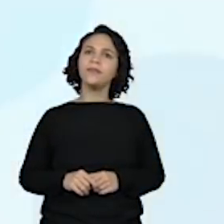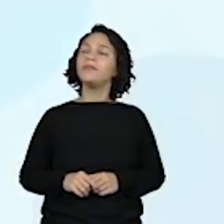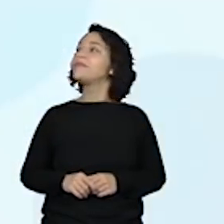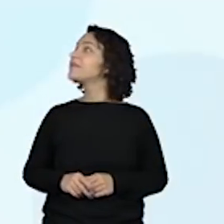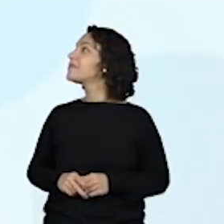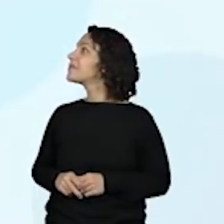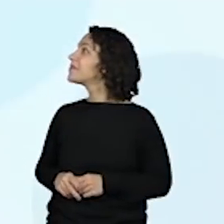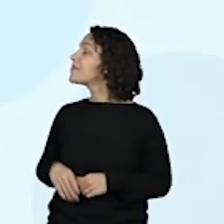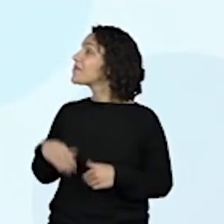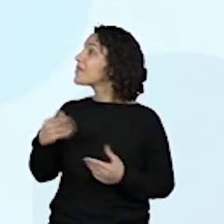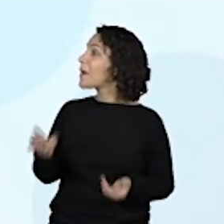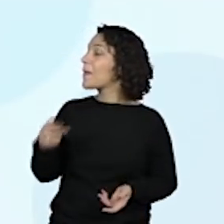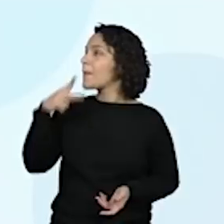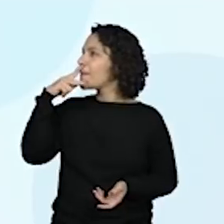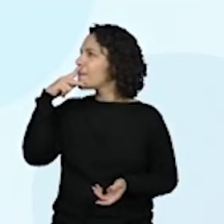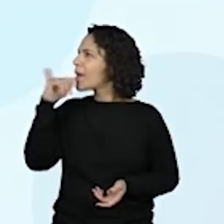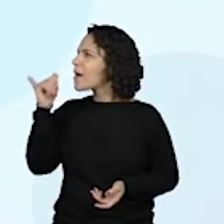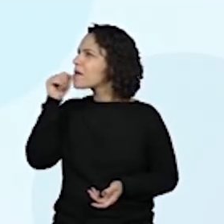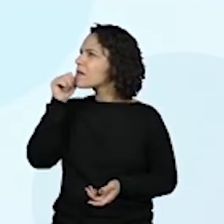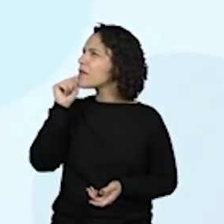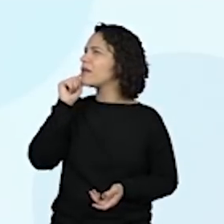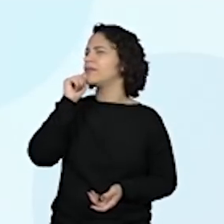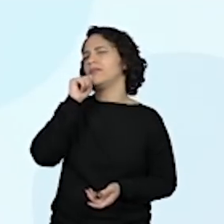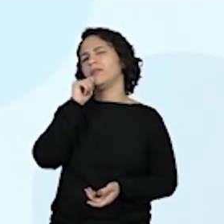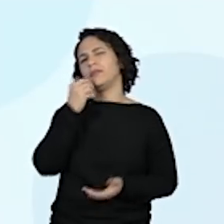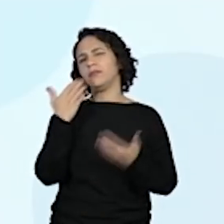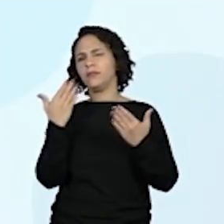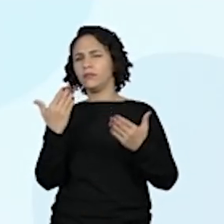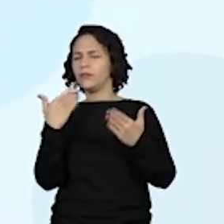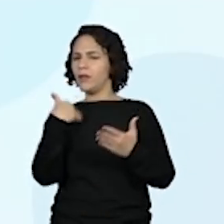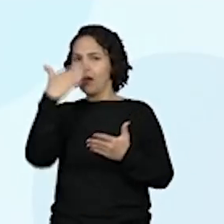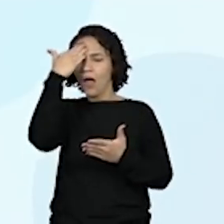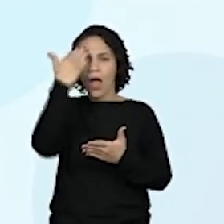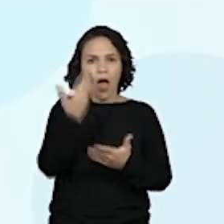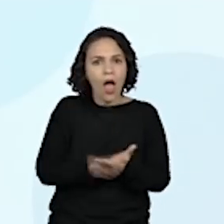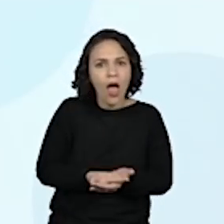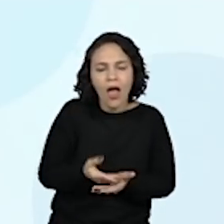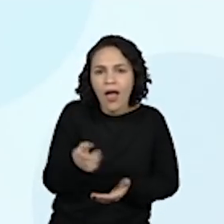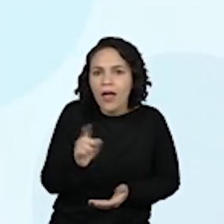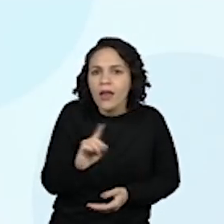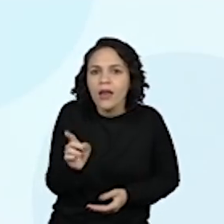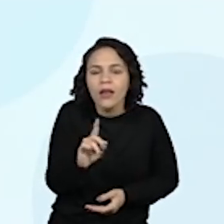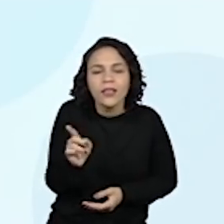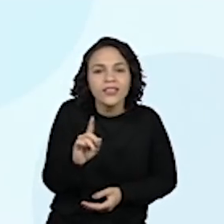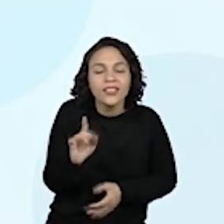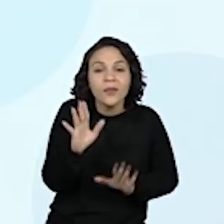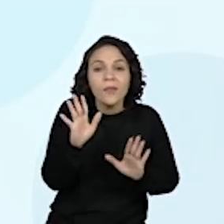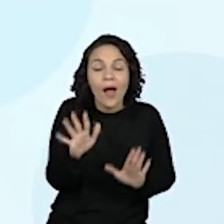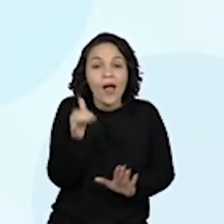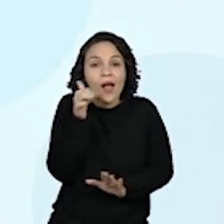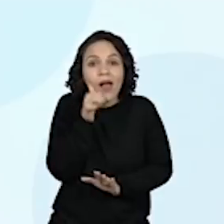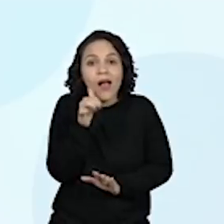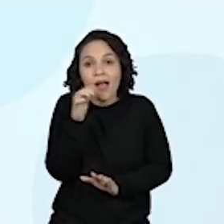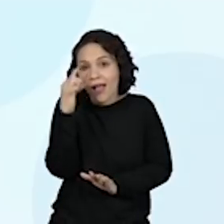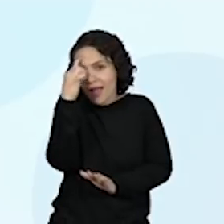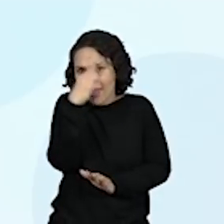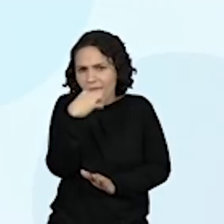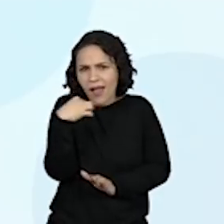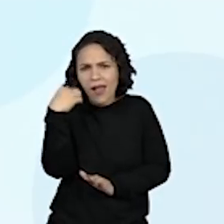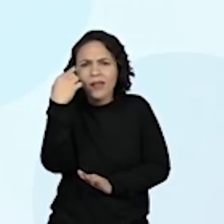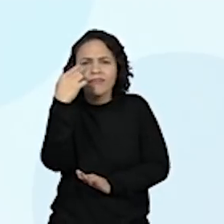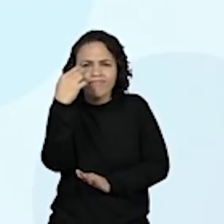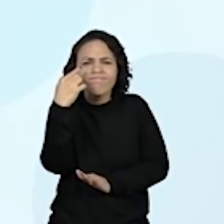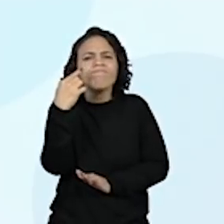os pais custaram a acreditar no que viam, mas o rosto da jovem trazia